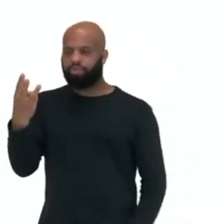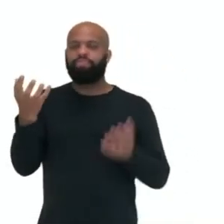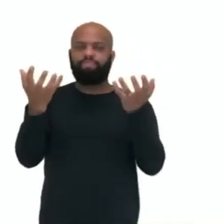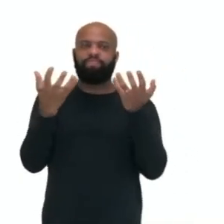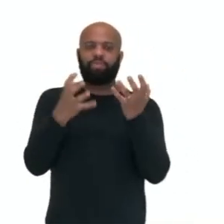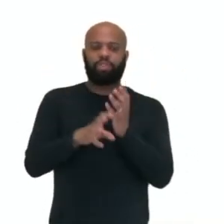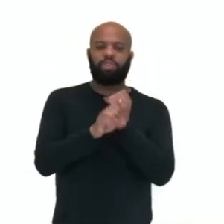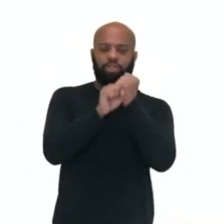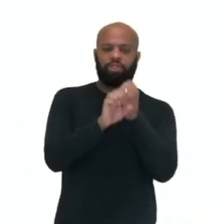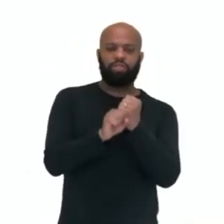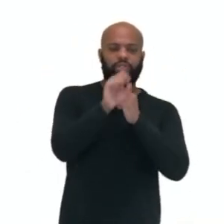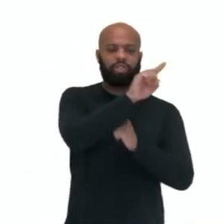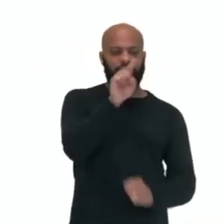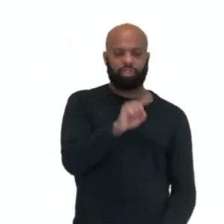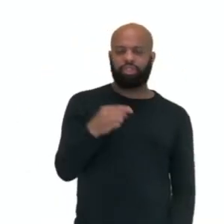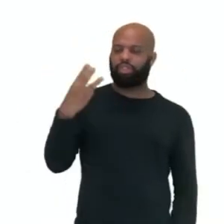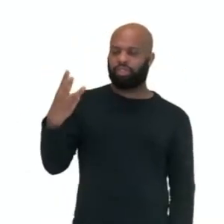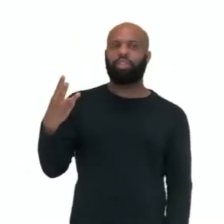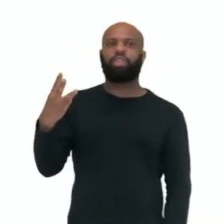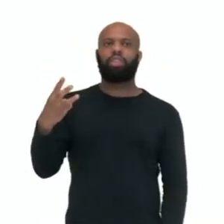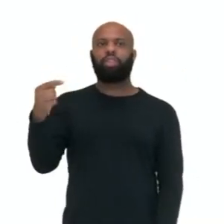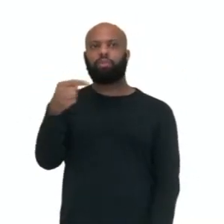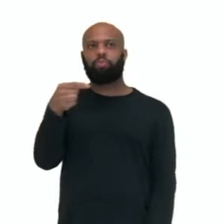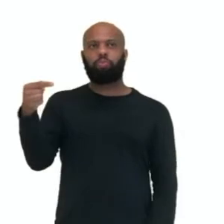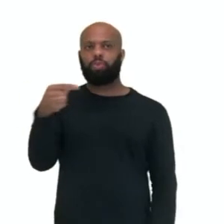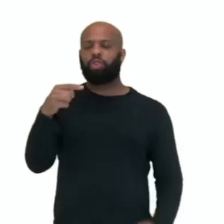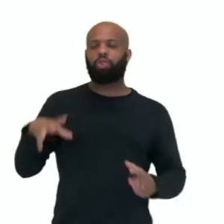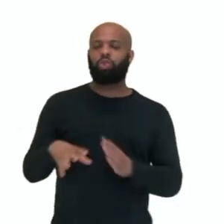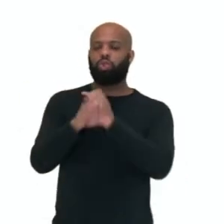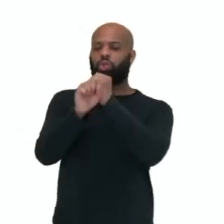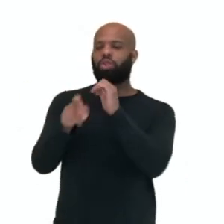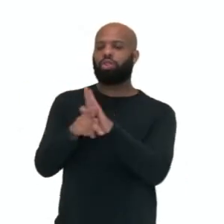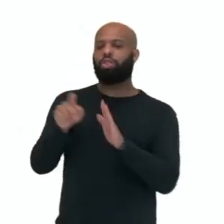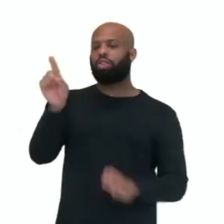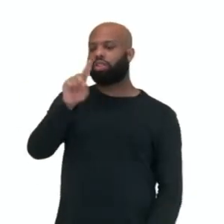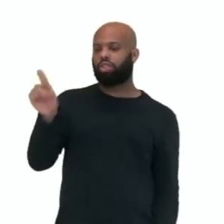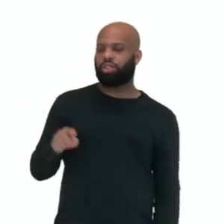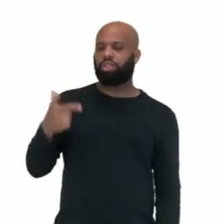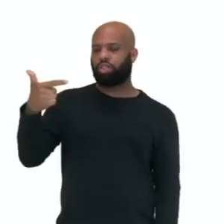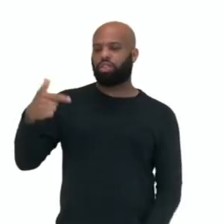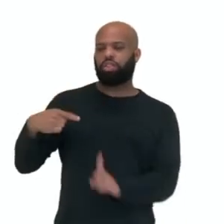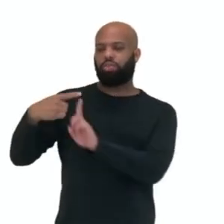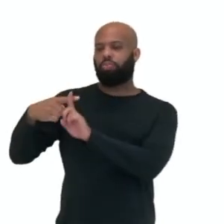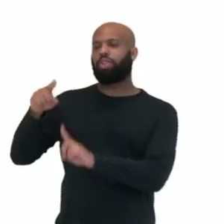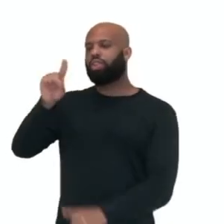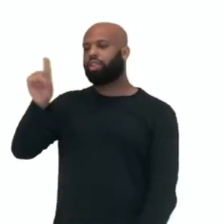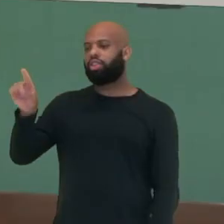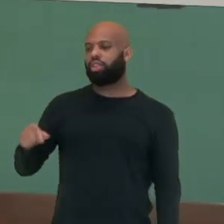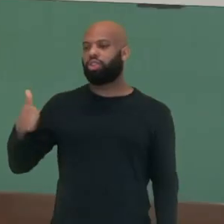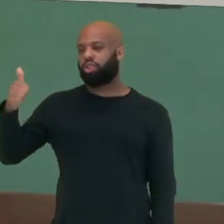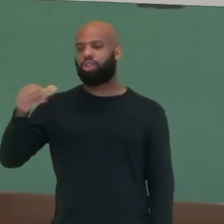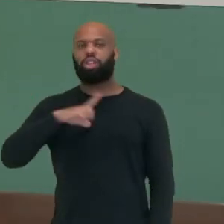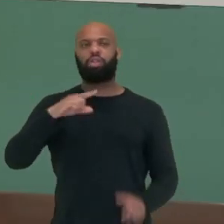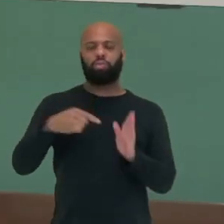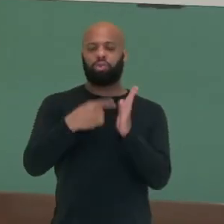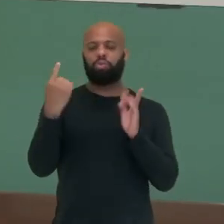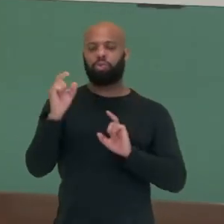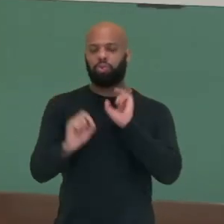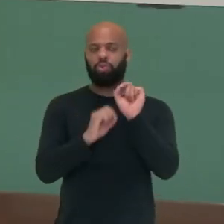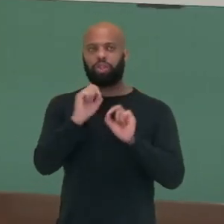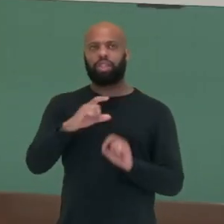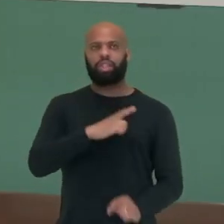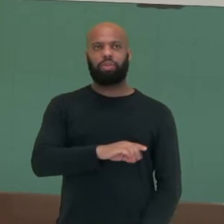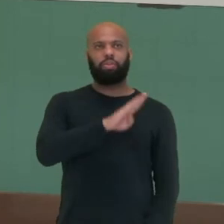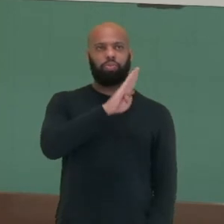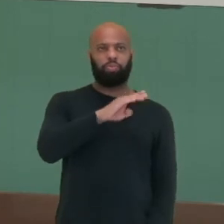queremos calcular Z3 menos a somatória de Z2 mais Z1. Então, primeira coisa, vou dar a dica aqui ó, do B,